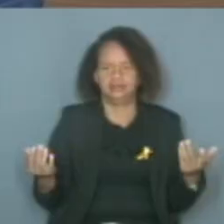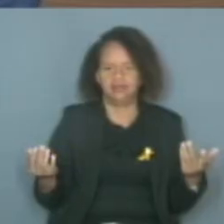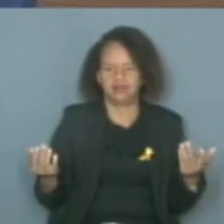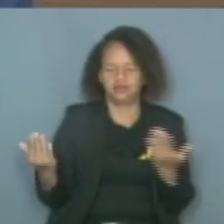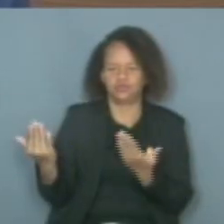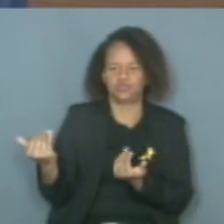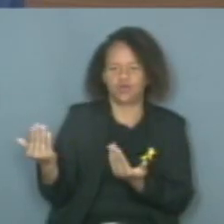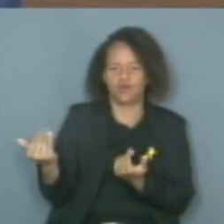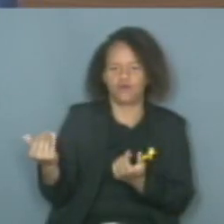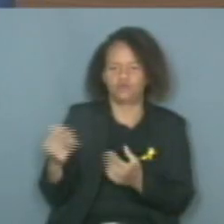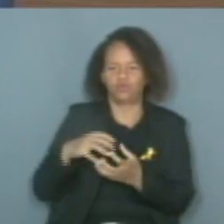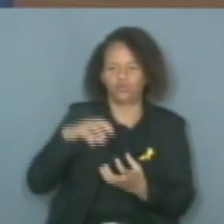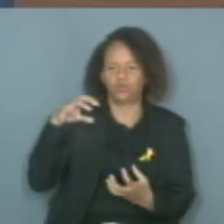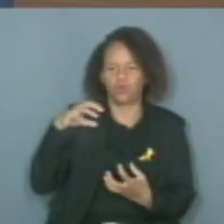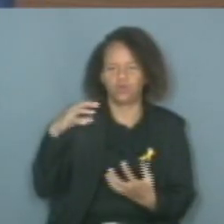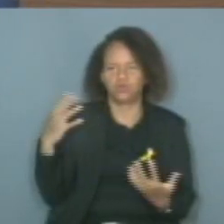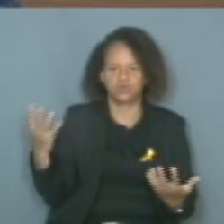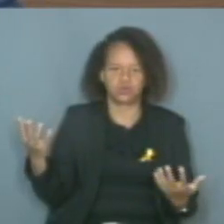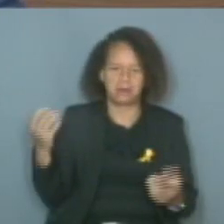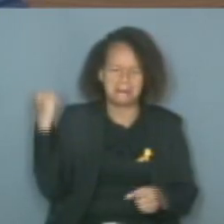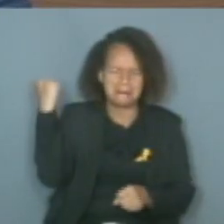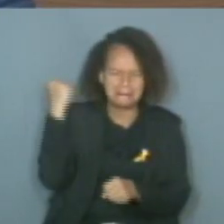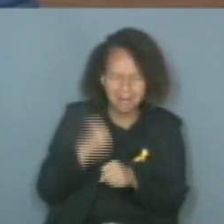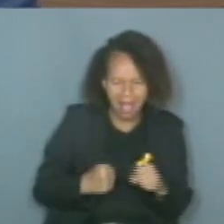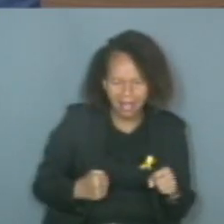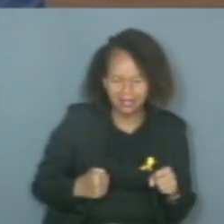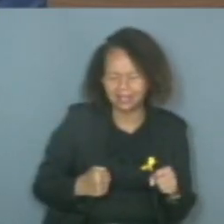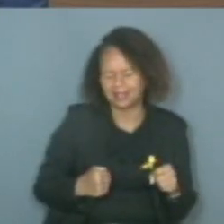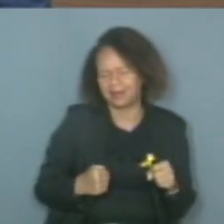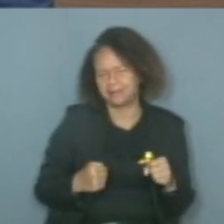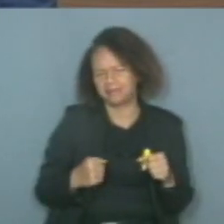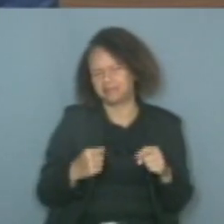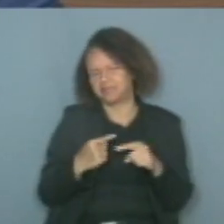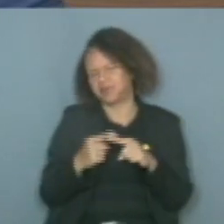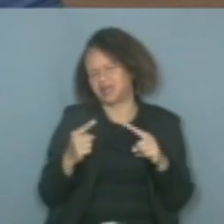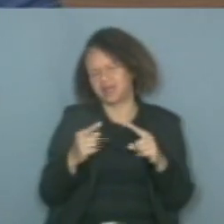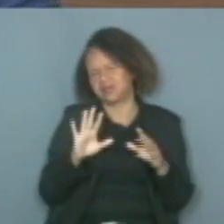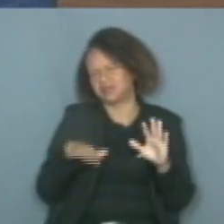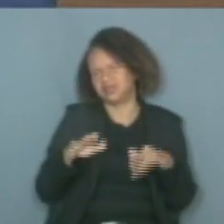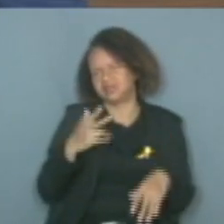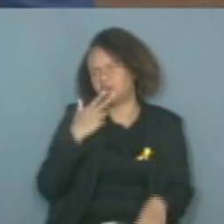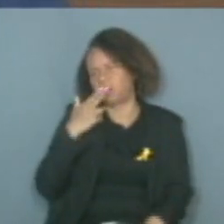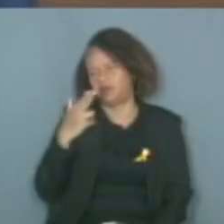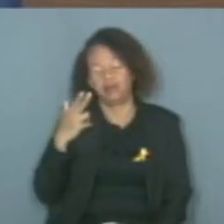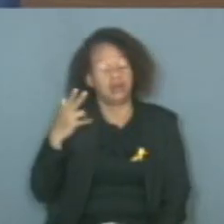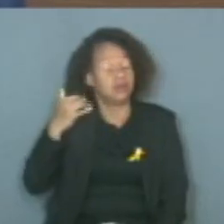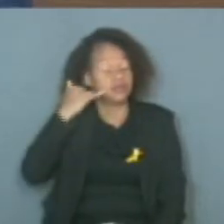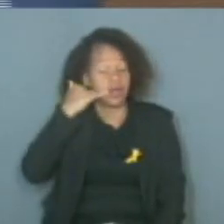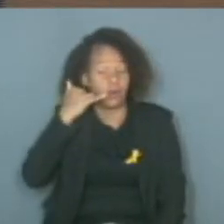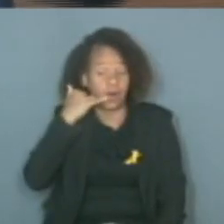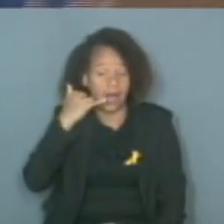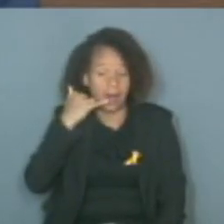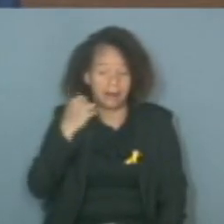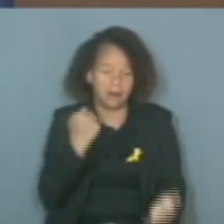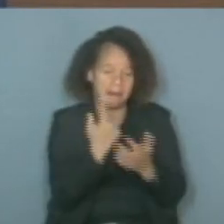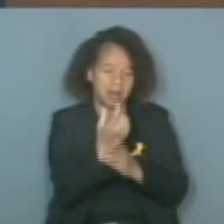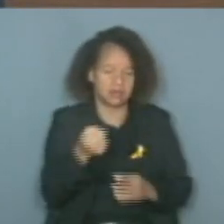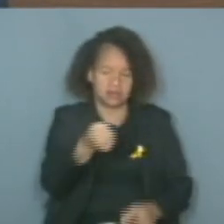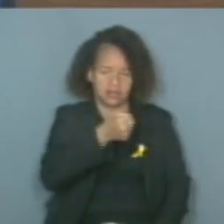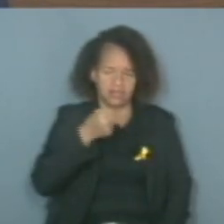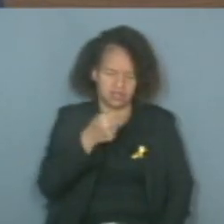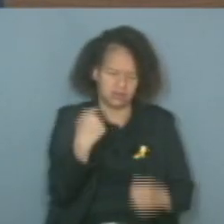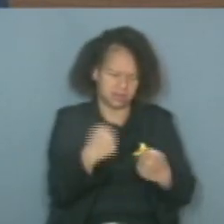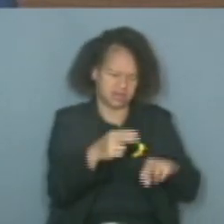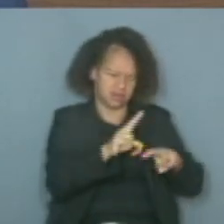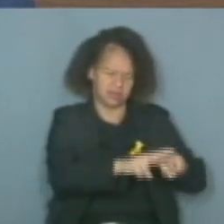um jovem, um idoso, mata por causa de um celular para comprar uma cervejinha, não precisa de